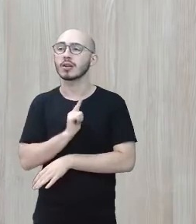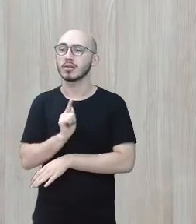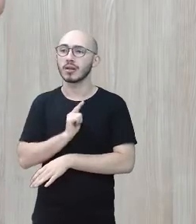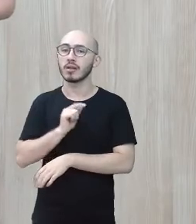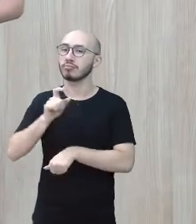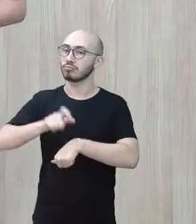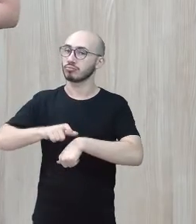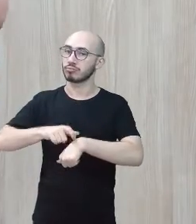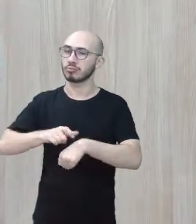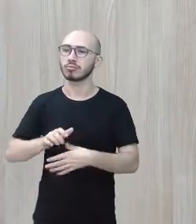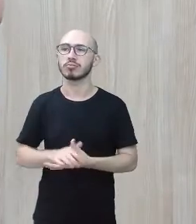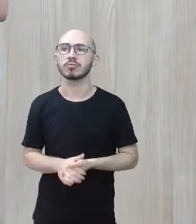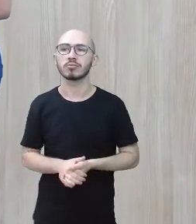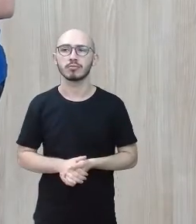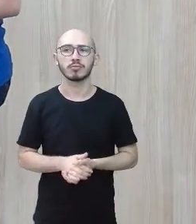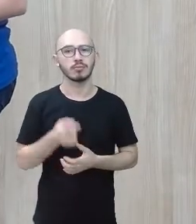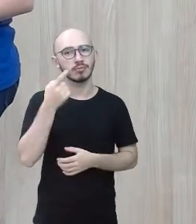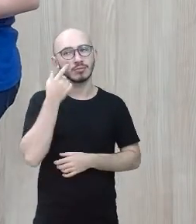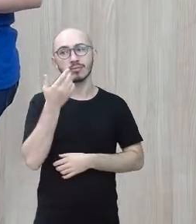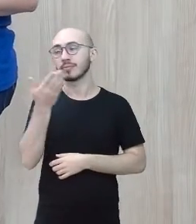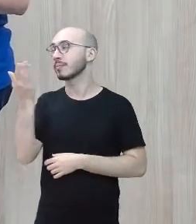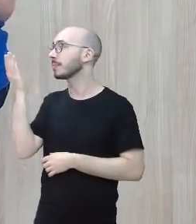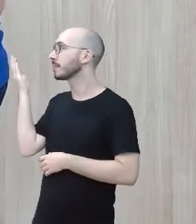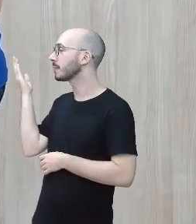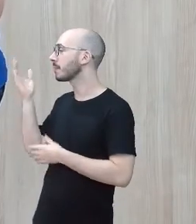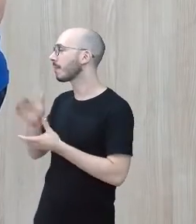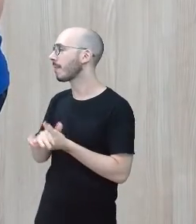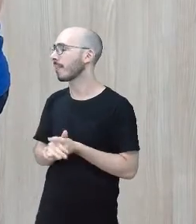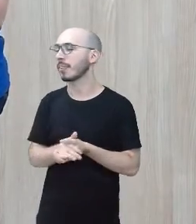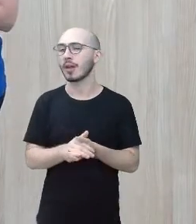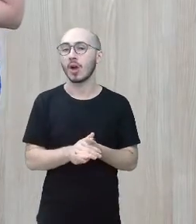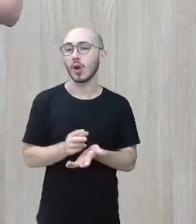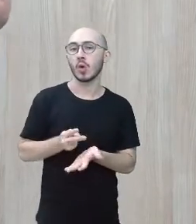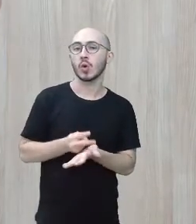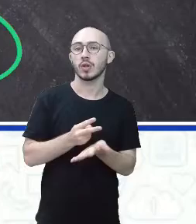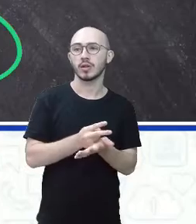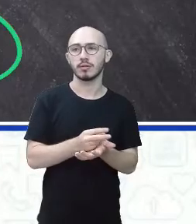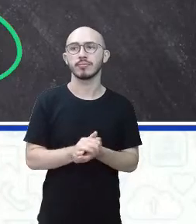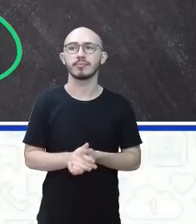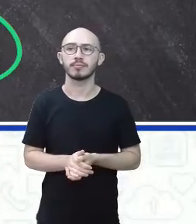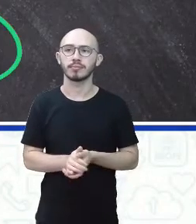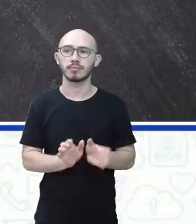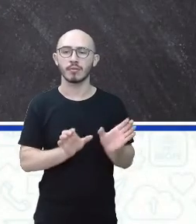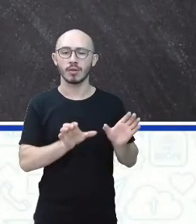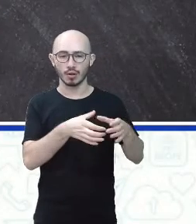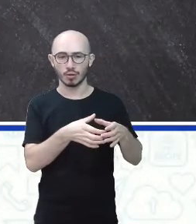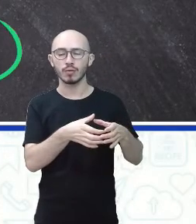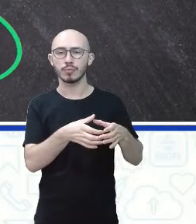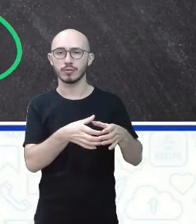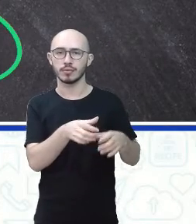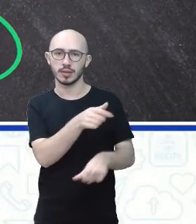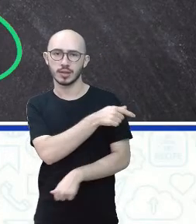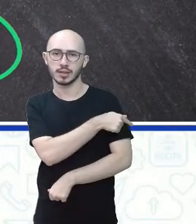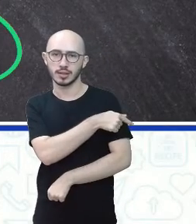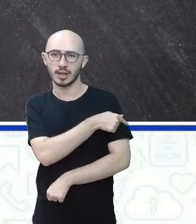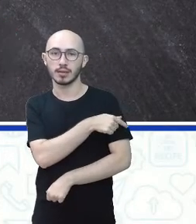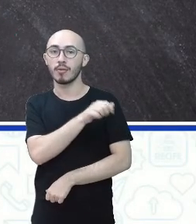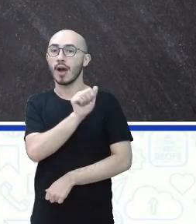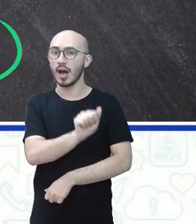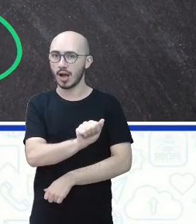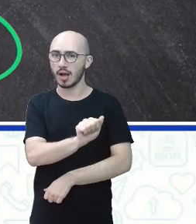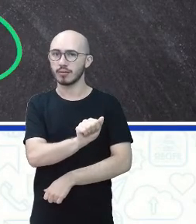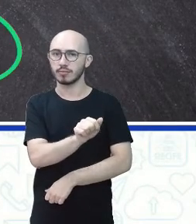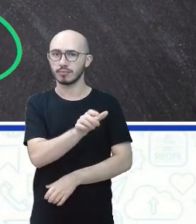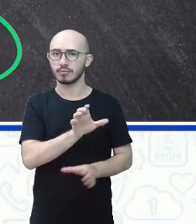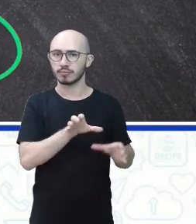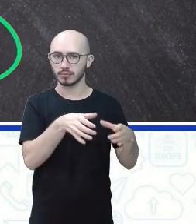daquele momento, tá bom? Então vamos continuar aqui, ó. A gente observou que no 7º ano A, especificamente, agora a gente deixou de